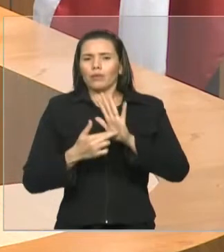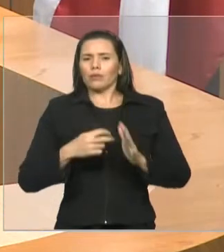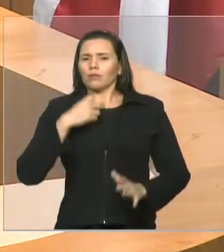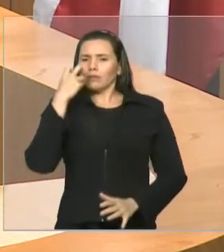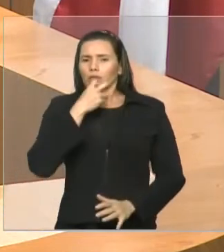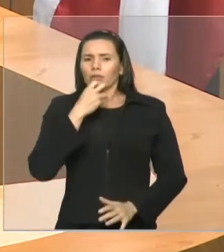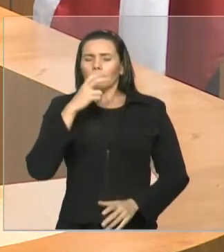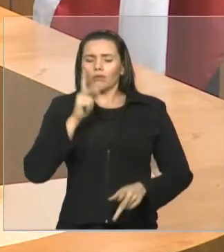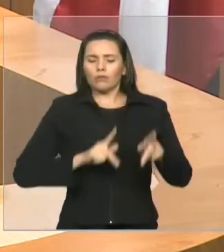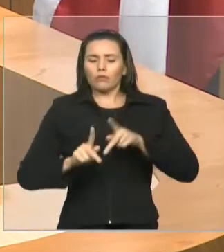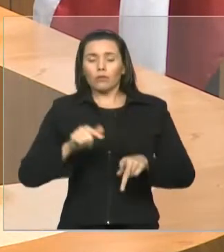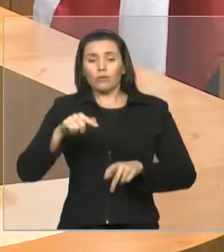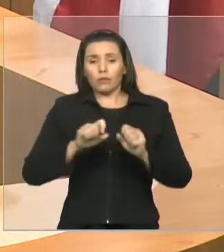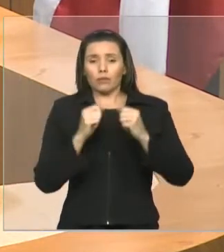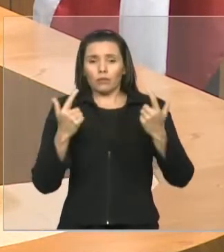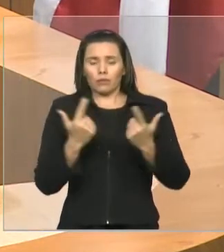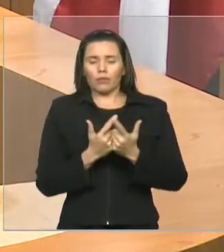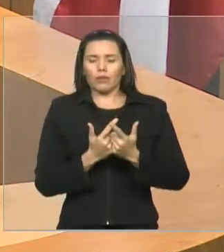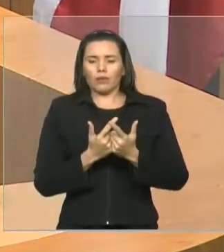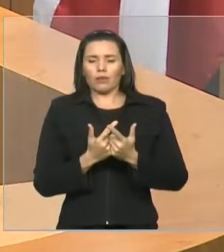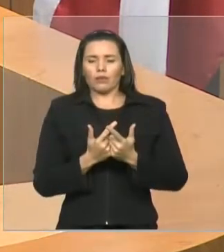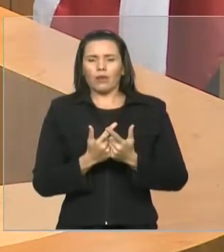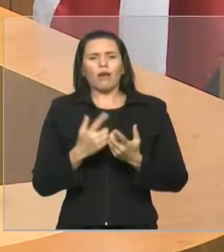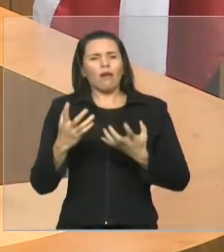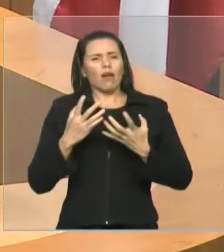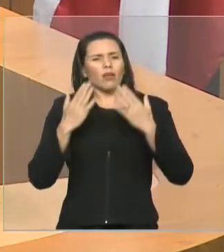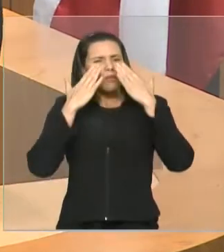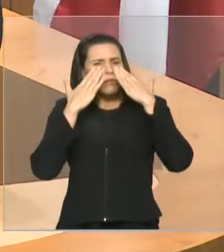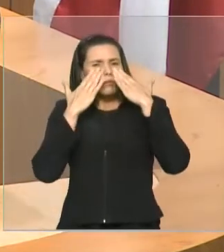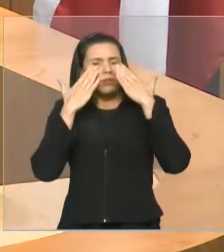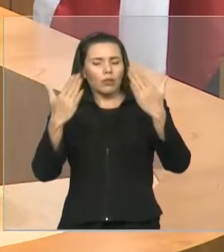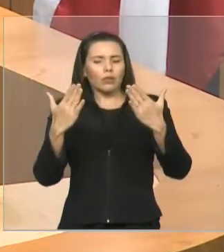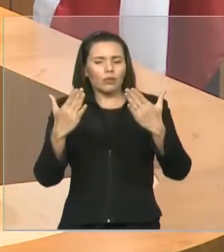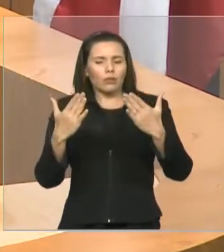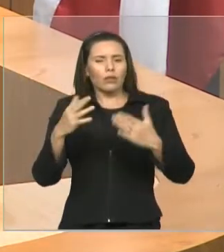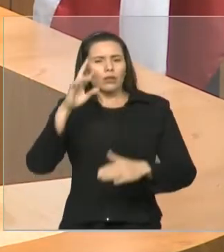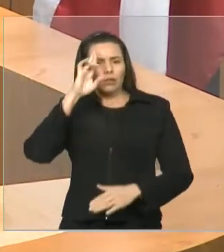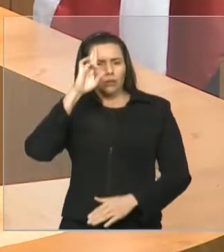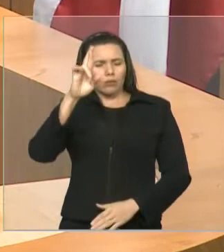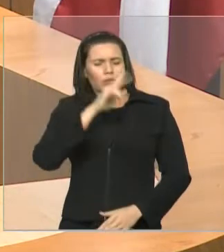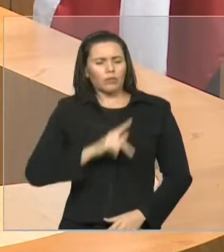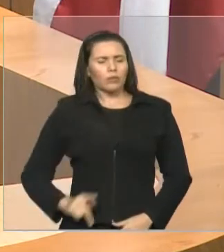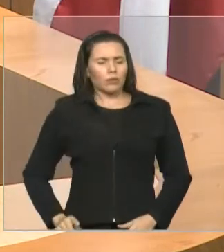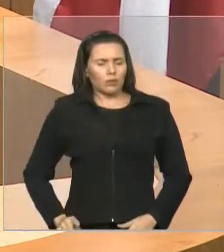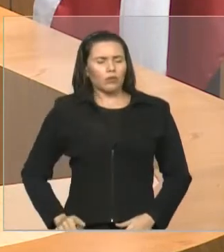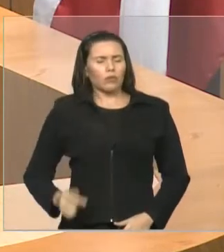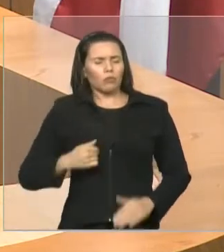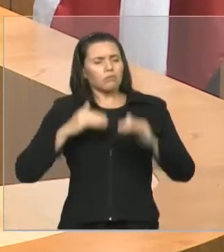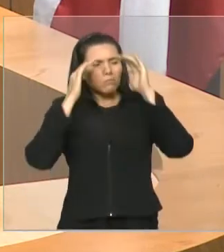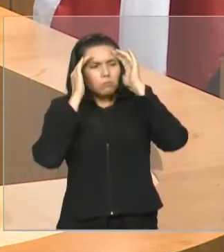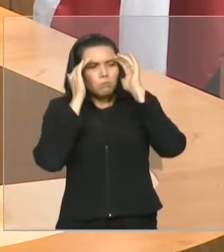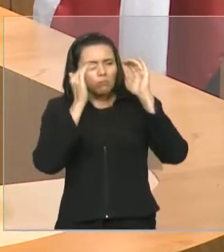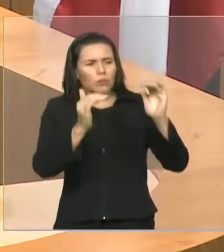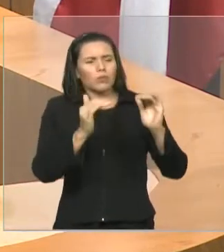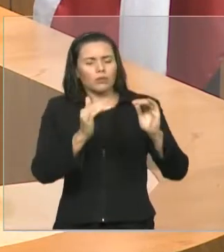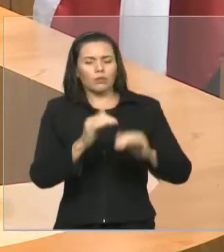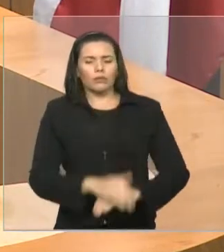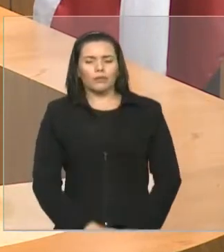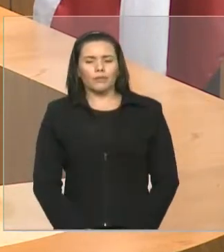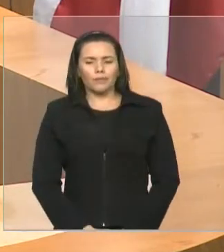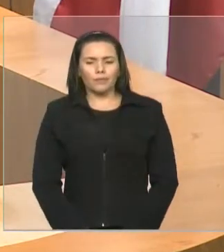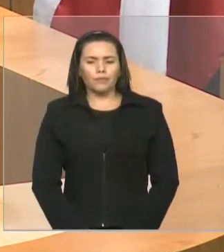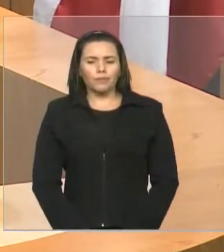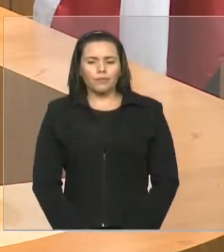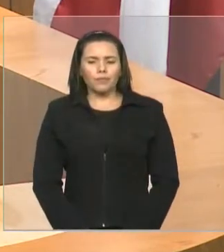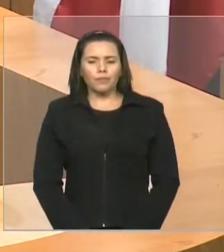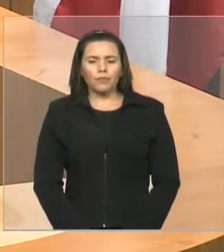casa. E, senhoras e senhores, meu presidente, a quem tenho muito respeito, presidente Otelino, todas as vezes que assumiu nesta casa, na